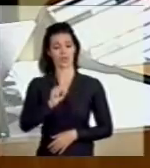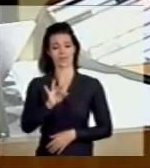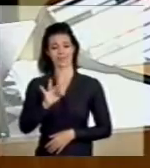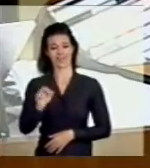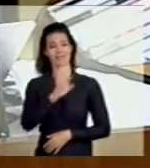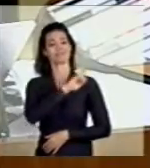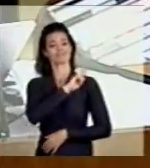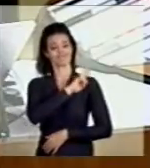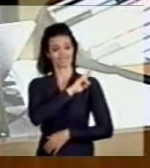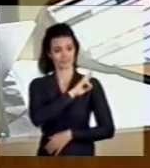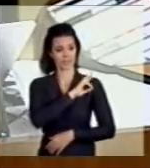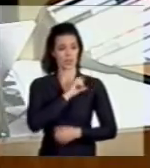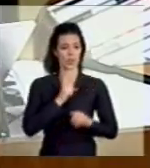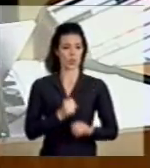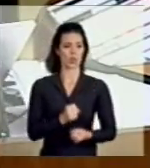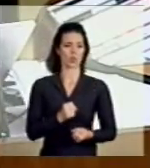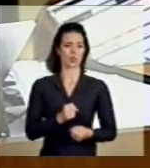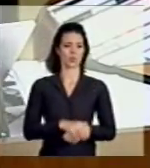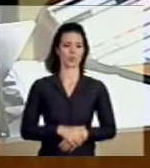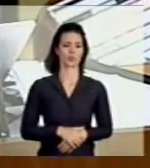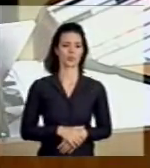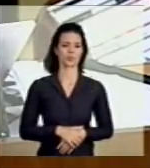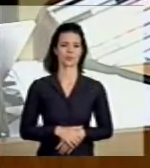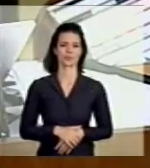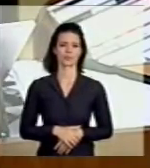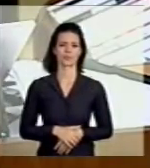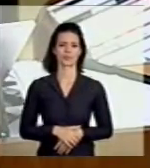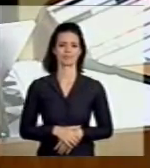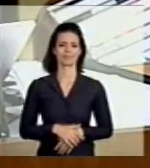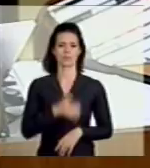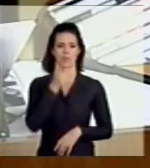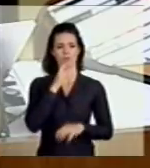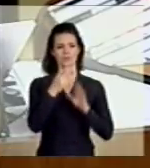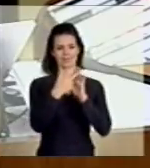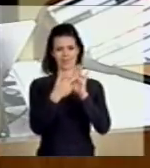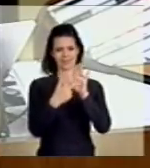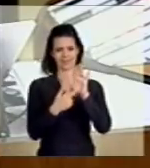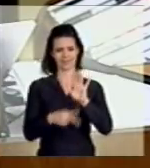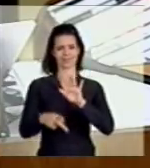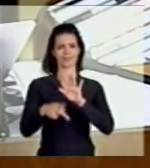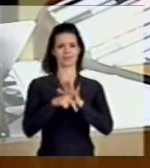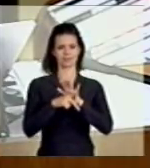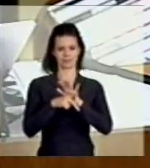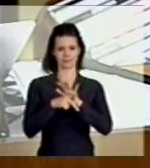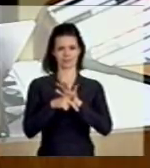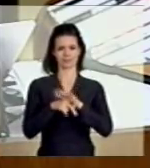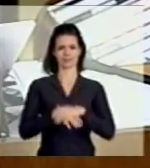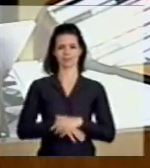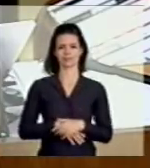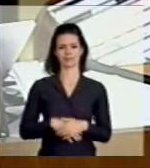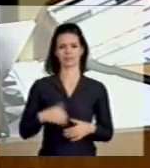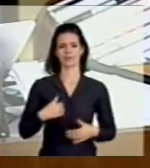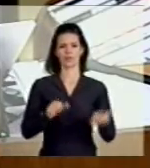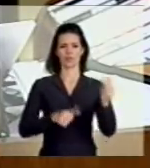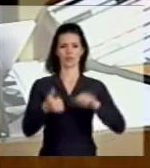data de hoje, para estabelecer esses parâmetros, passo a seguir a analisar rapidamente